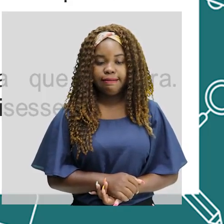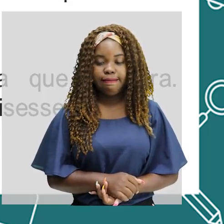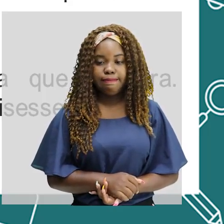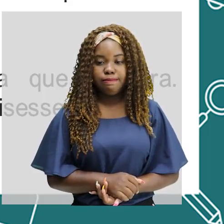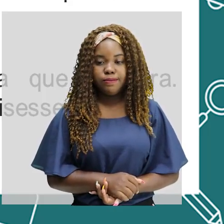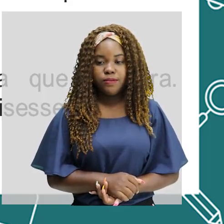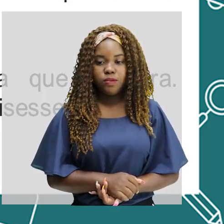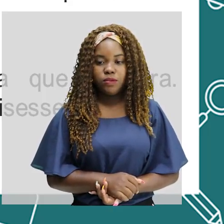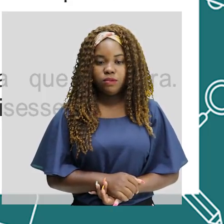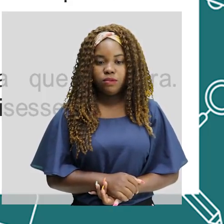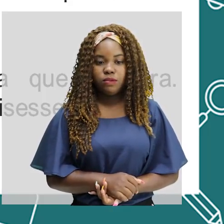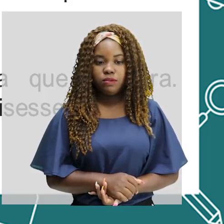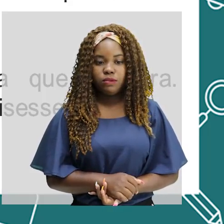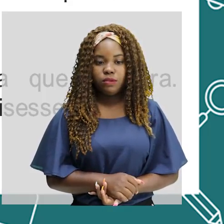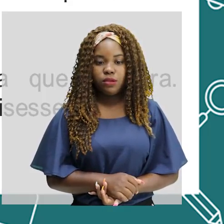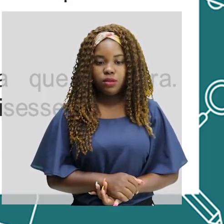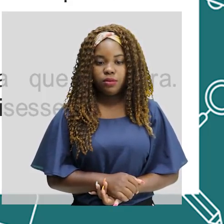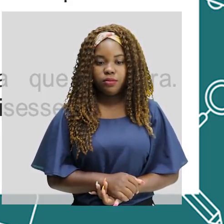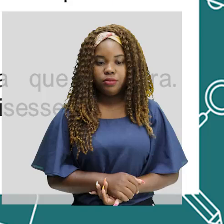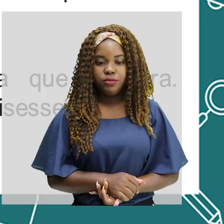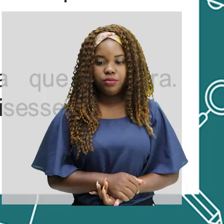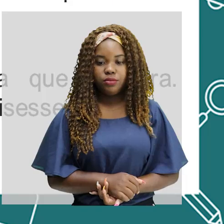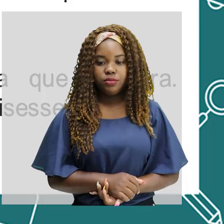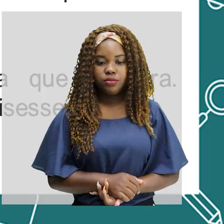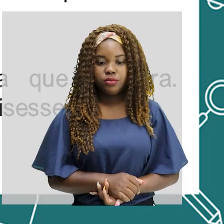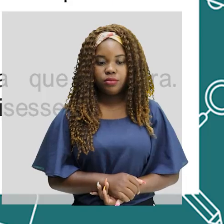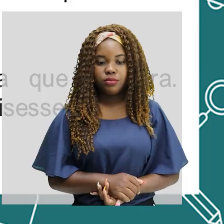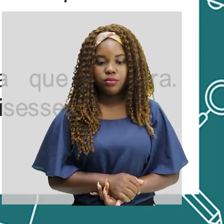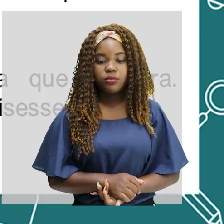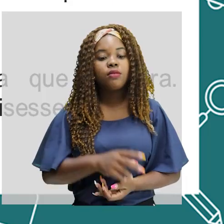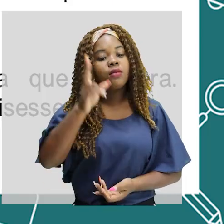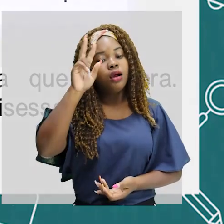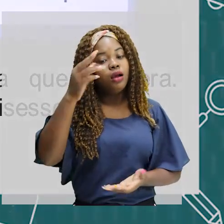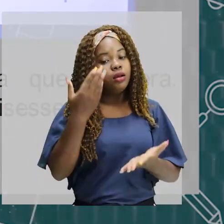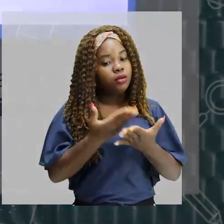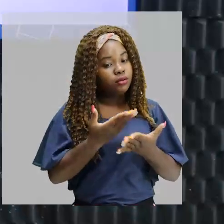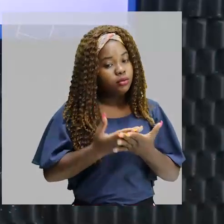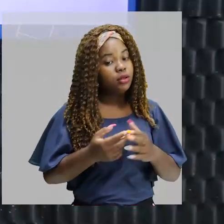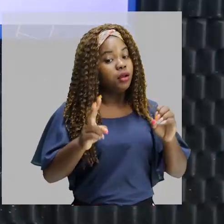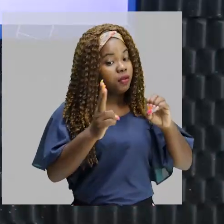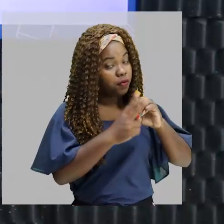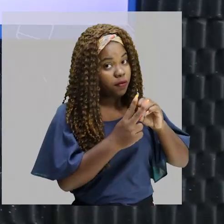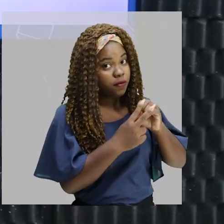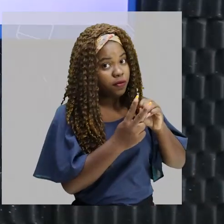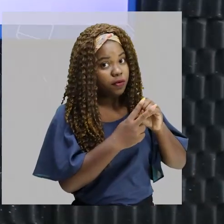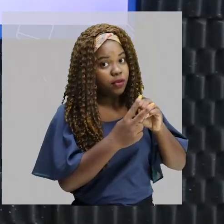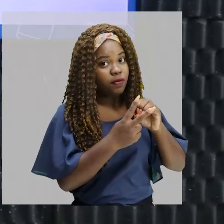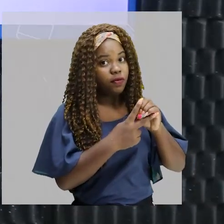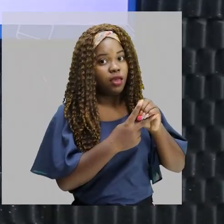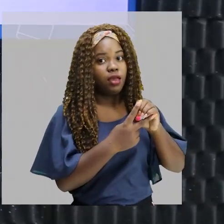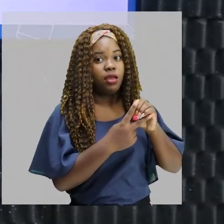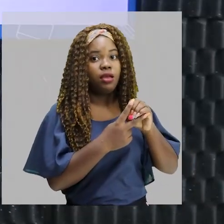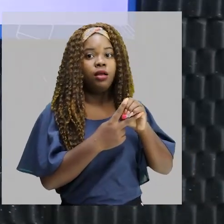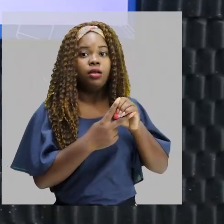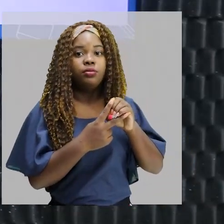verbal imperfectivo. Lembra nossas aulas de verbo que a gente tem batido bastante, né? Tem